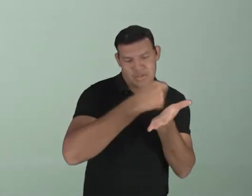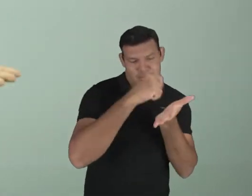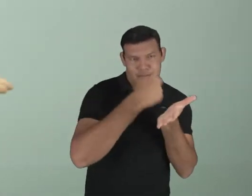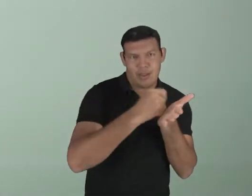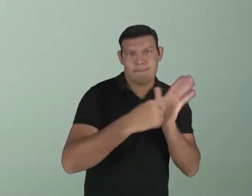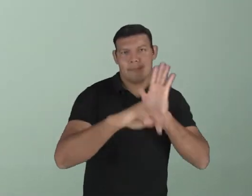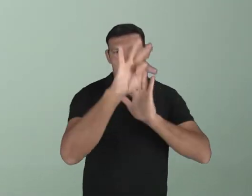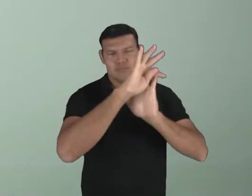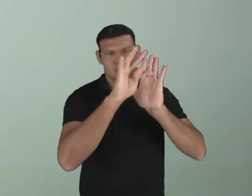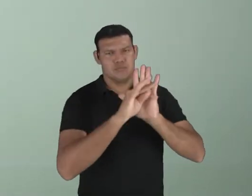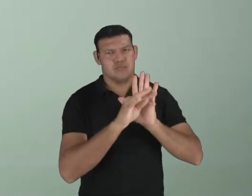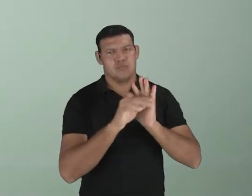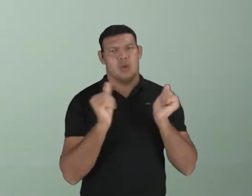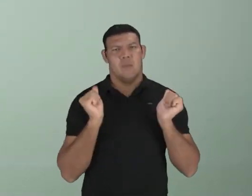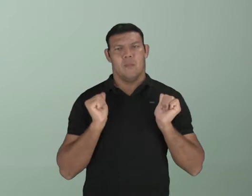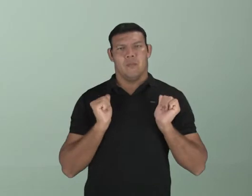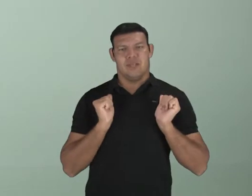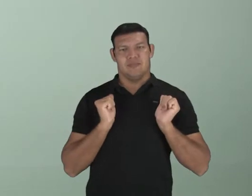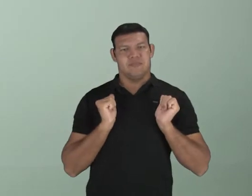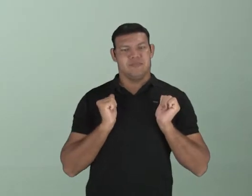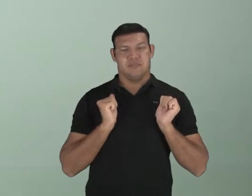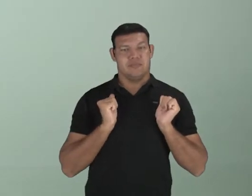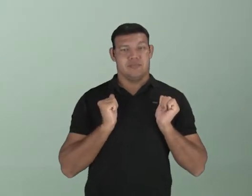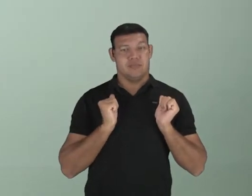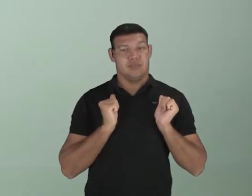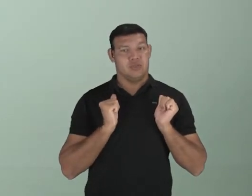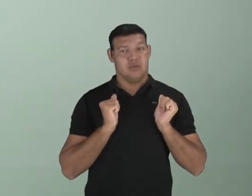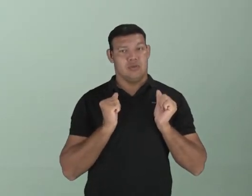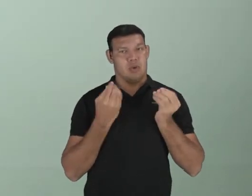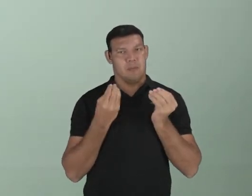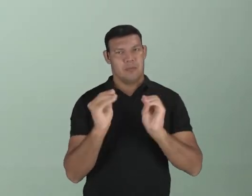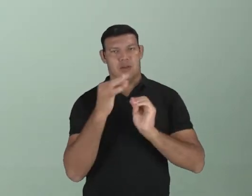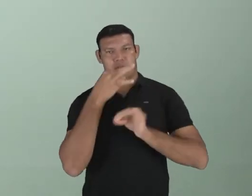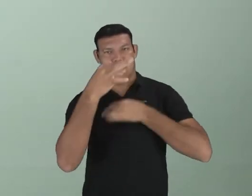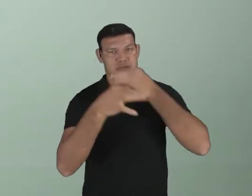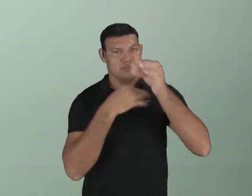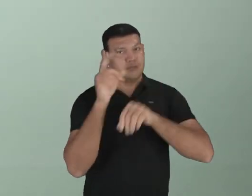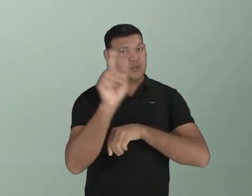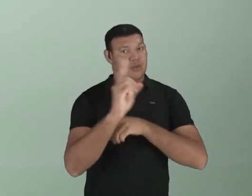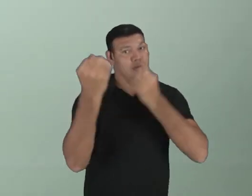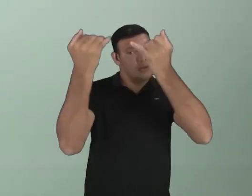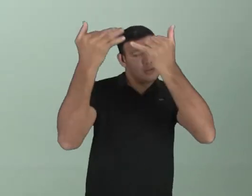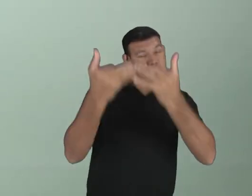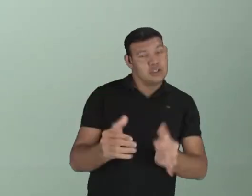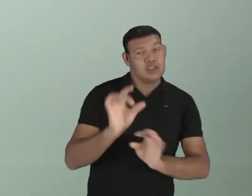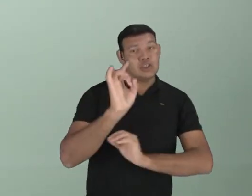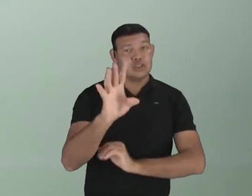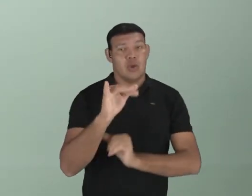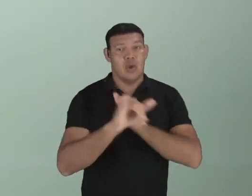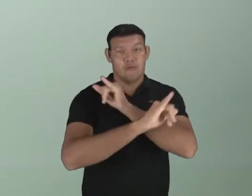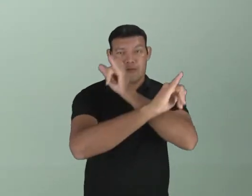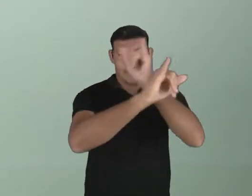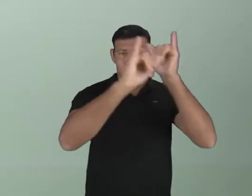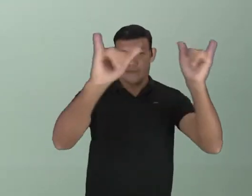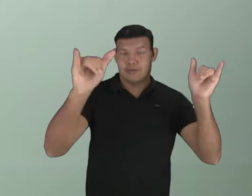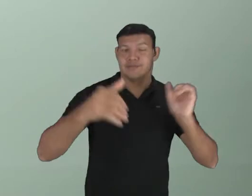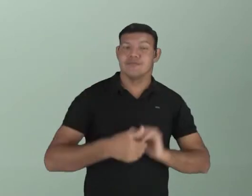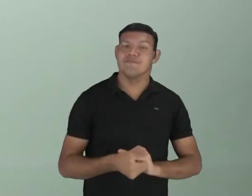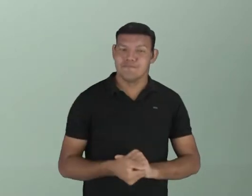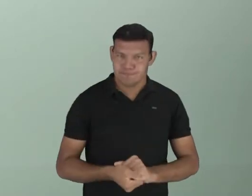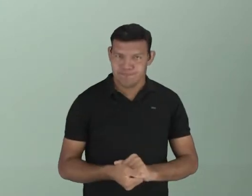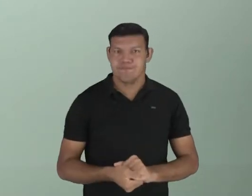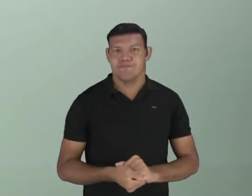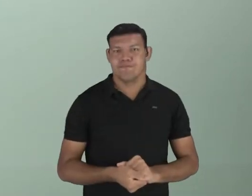coloca imparcial, ele não coloca a sua opinião, mas ele somente diz, ele somente informa aquilo que